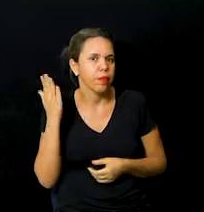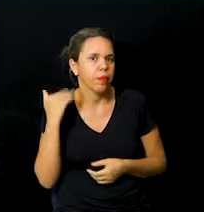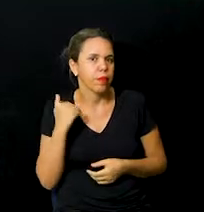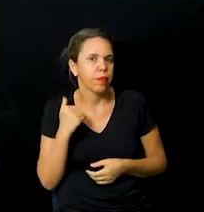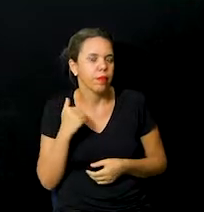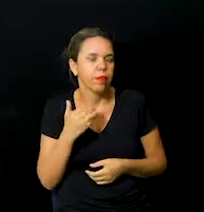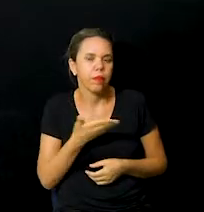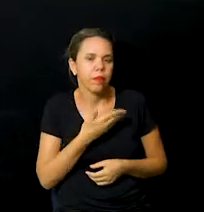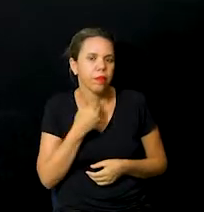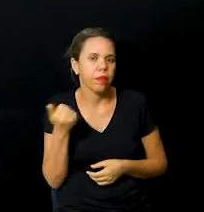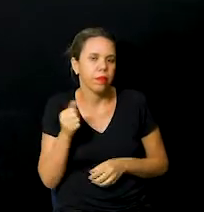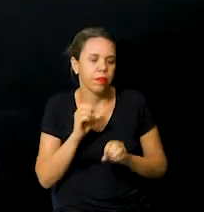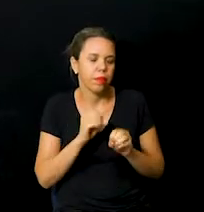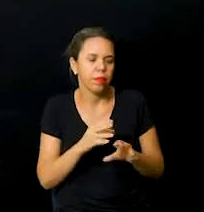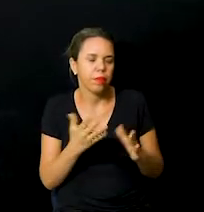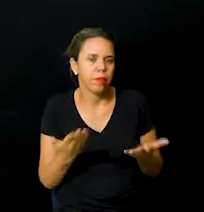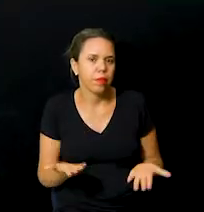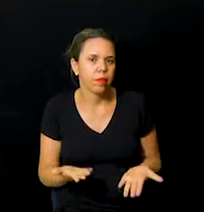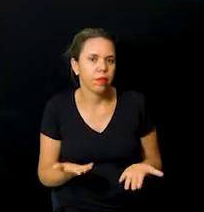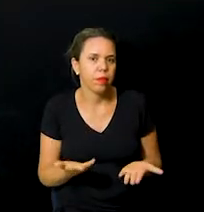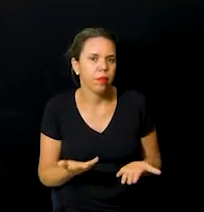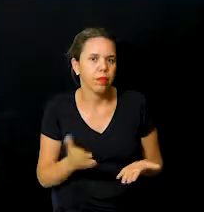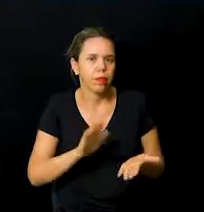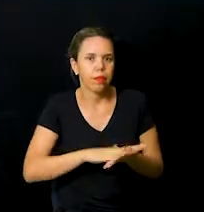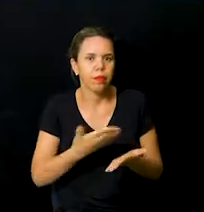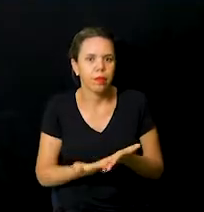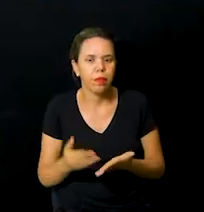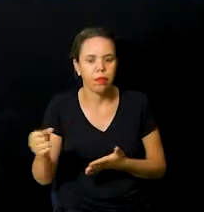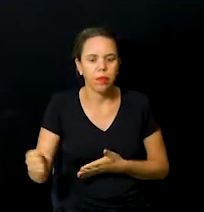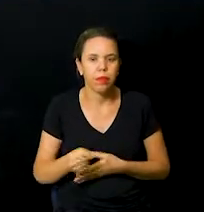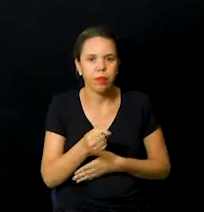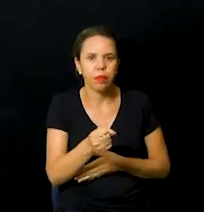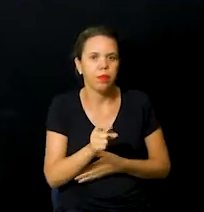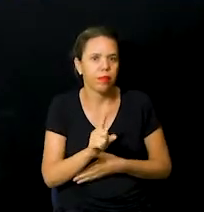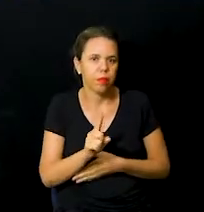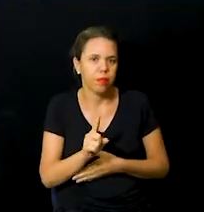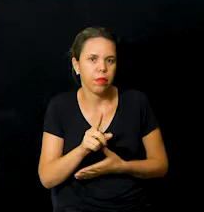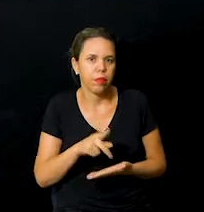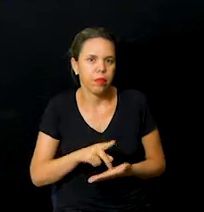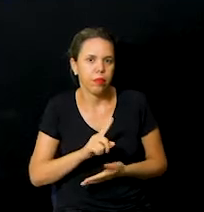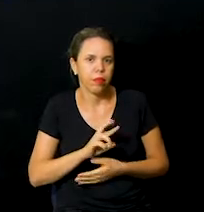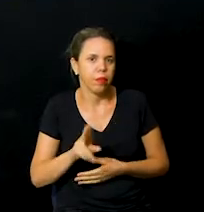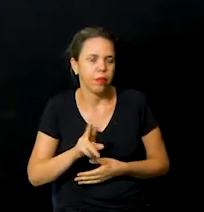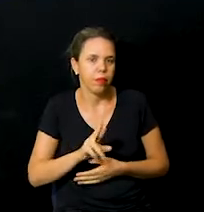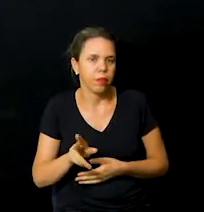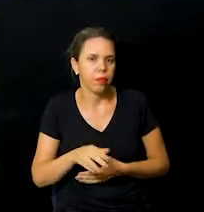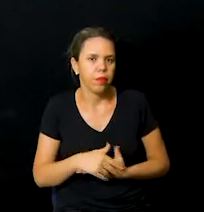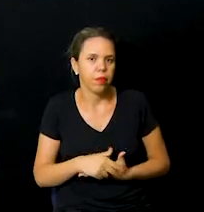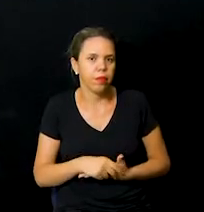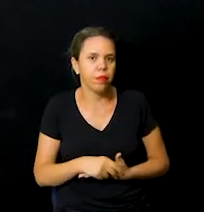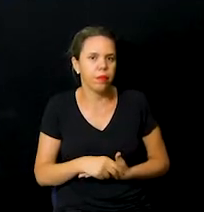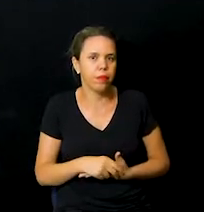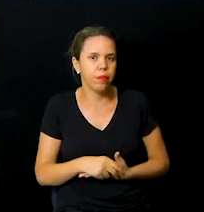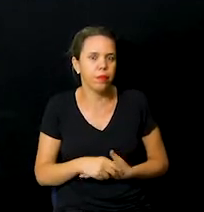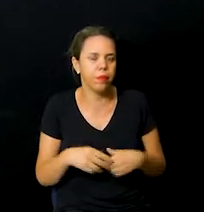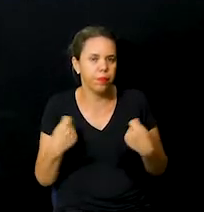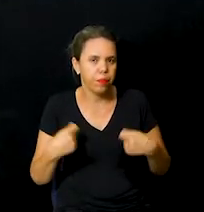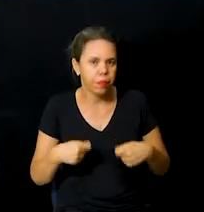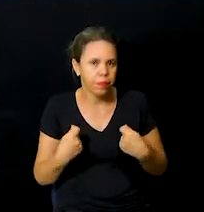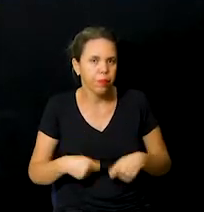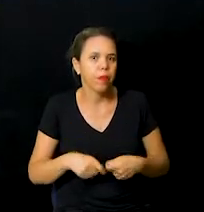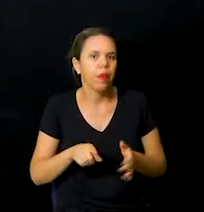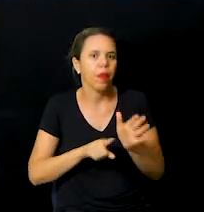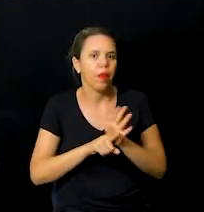eu sei, fazer de melhor, que é ensinar, e colocar uma intérprete ali. Mas, na verdade, não é bem assim. Então, a gente